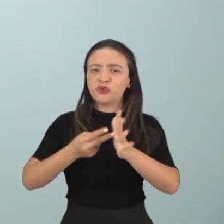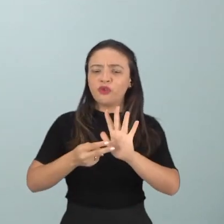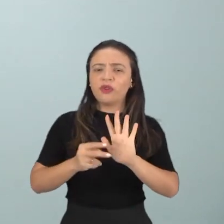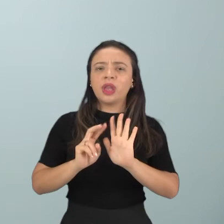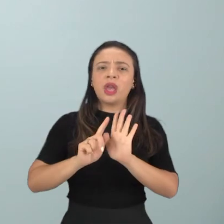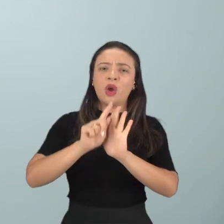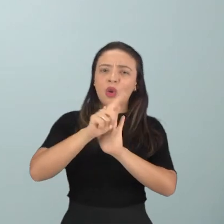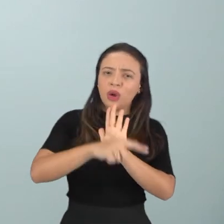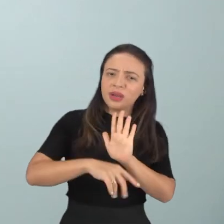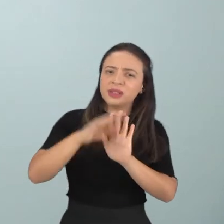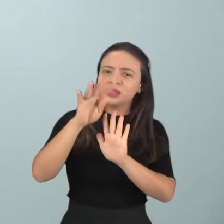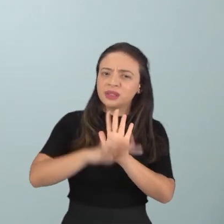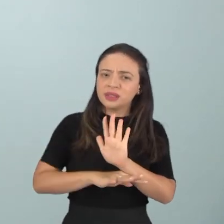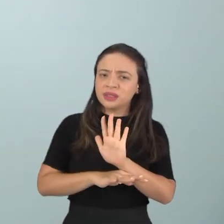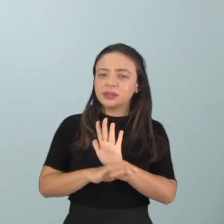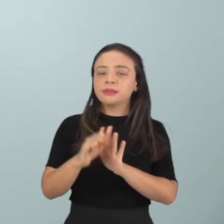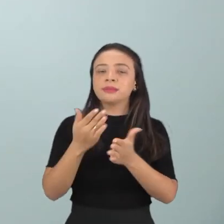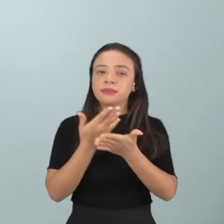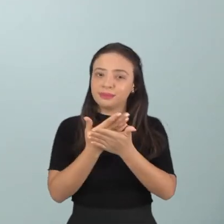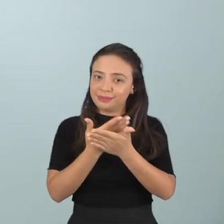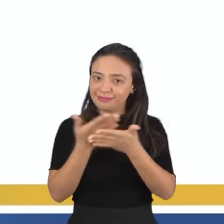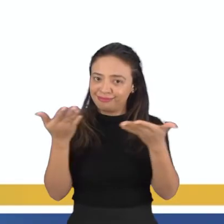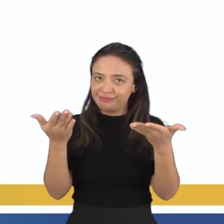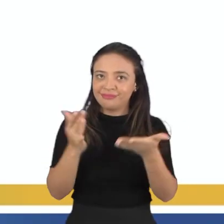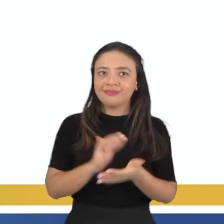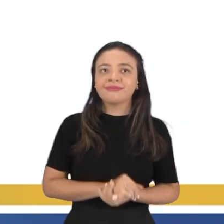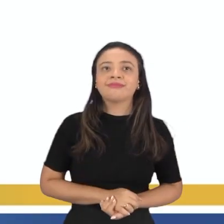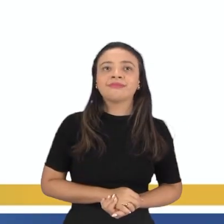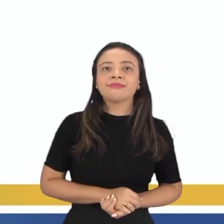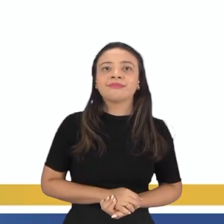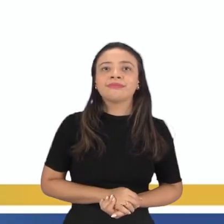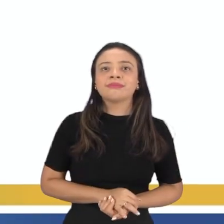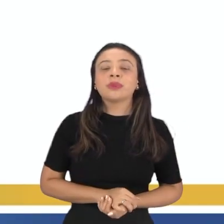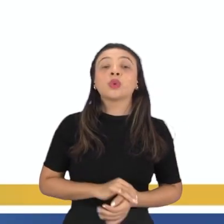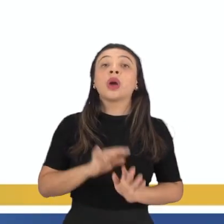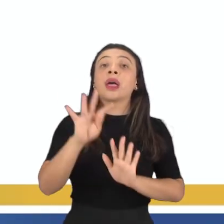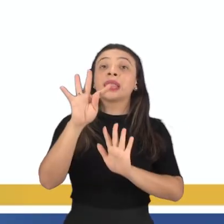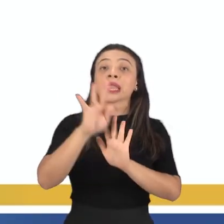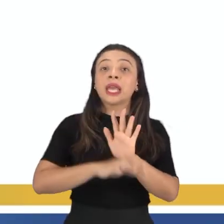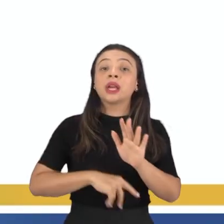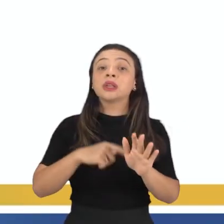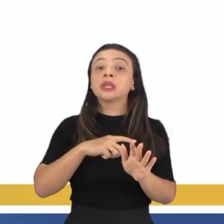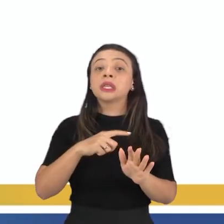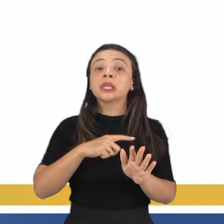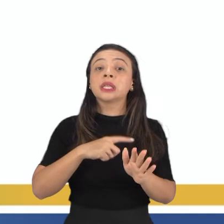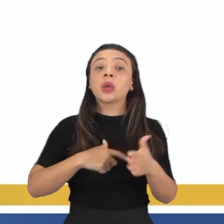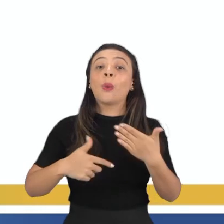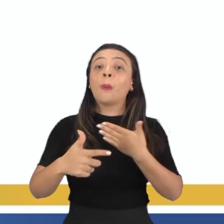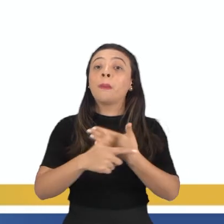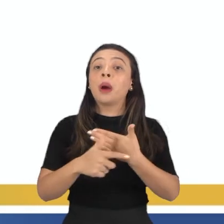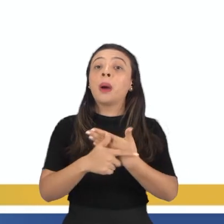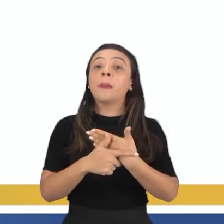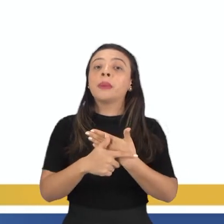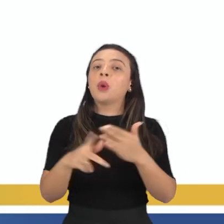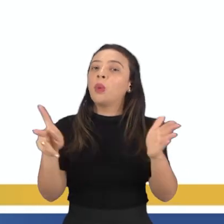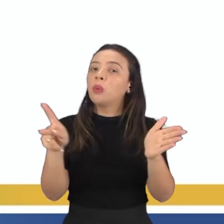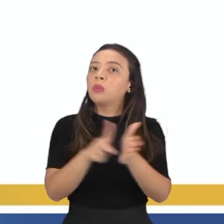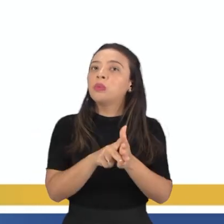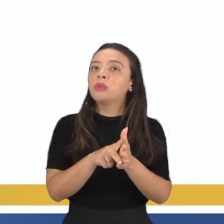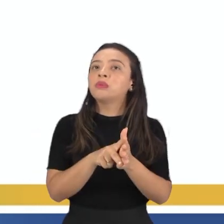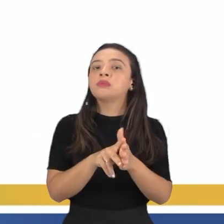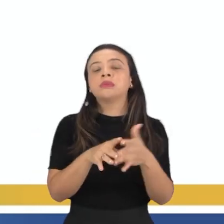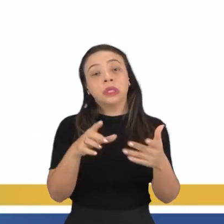são os gêneros textuais vamos ver juntos então o gêneros textuais são textos com uma função específica